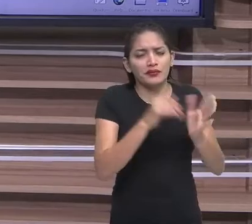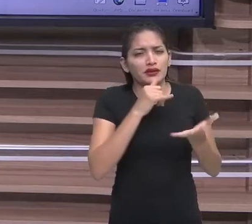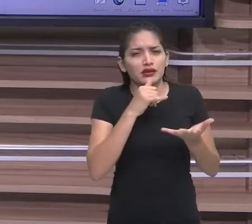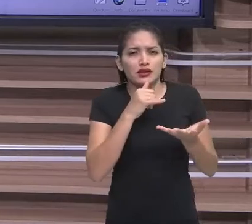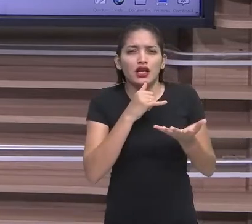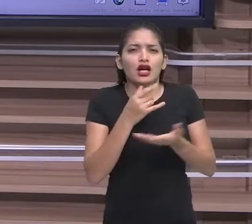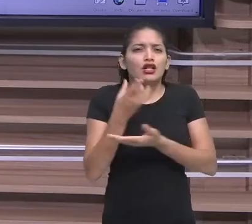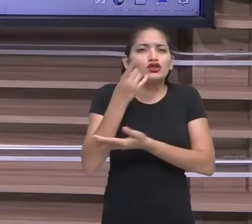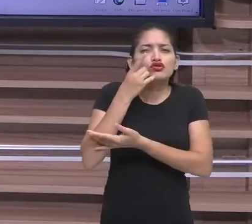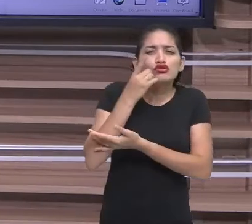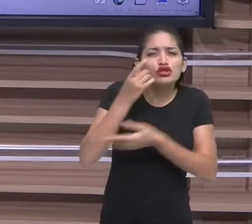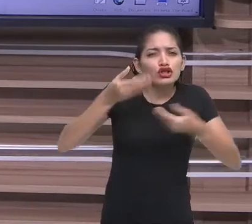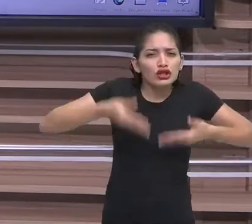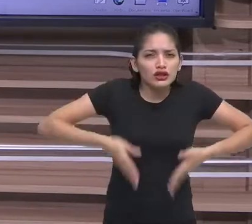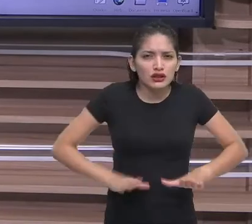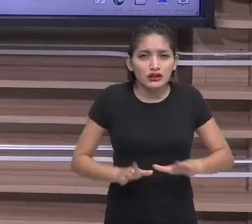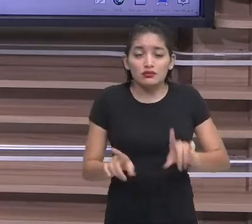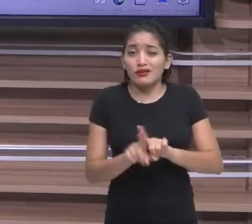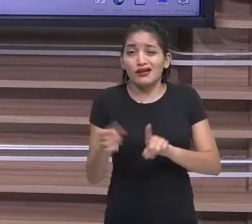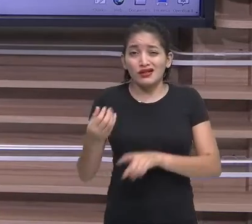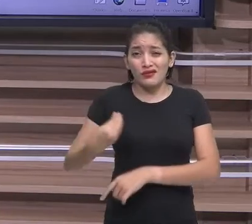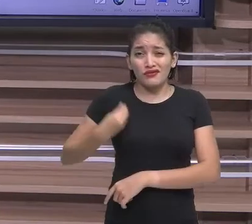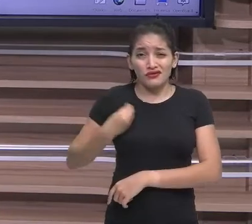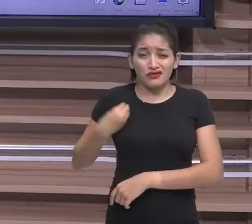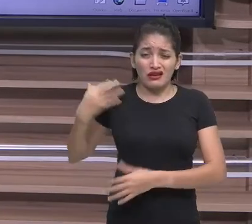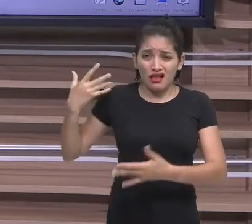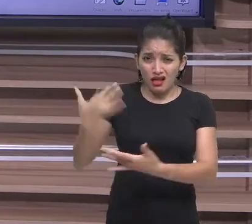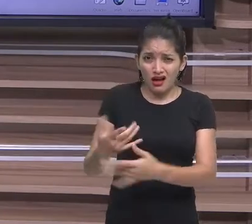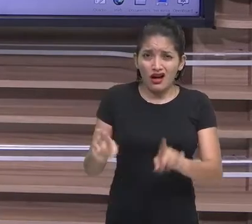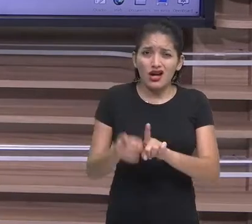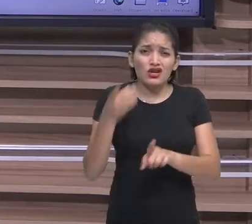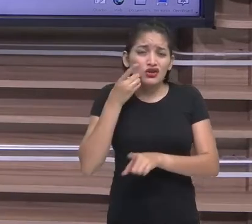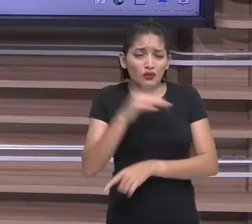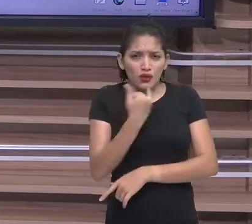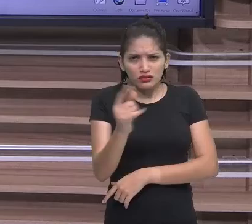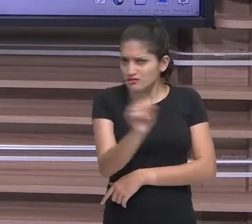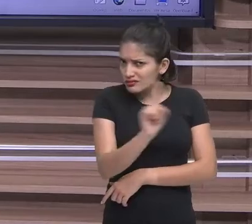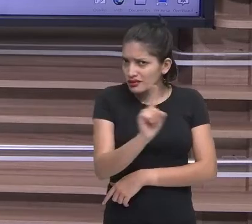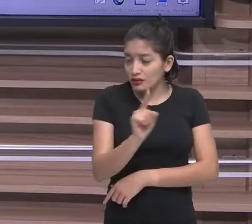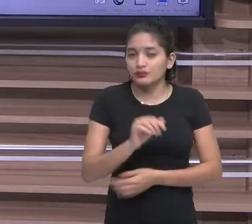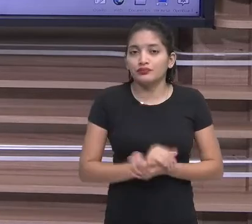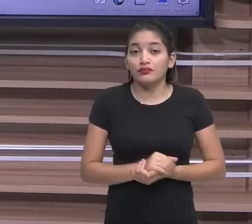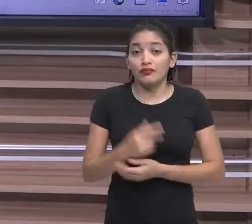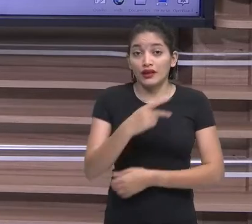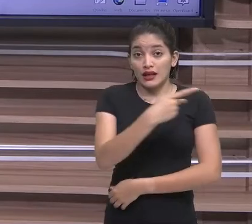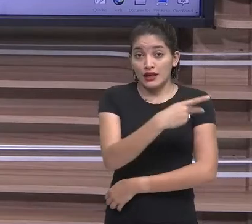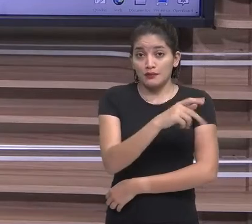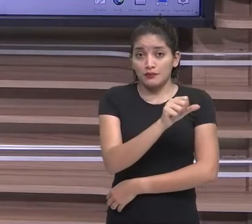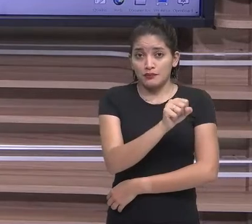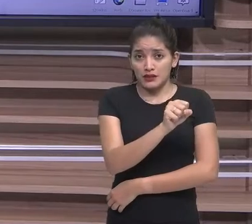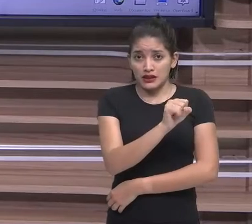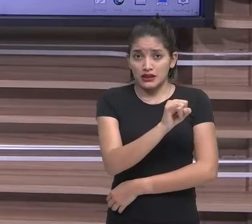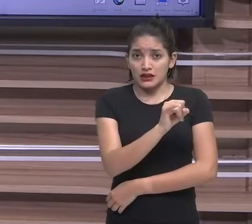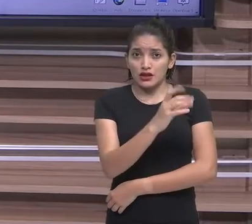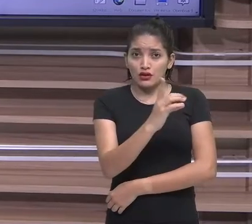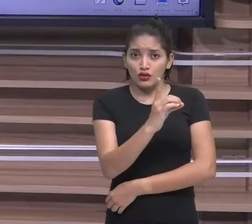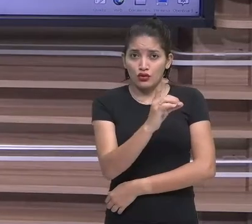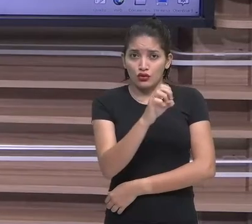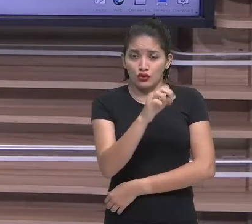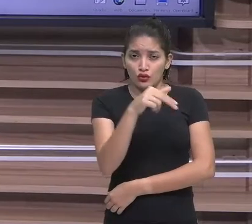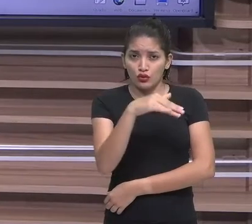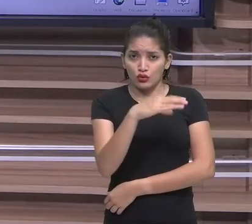com data de nascimento, a sua vivência e data de morte. Não é. Então, o pseudônimo, como lá